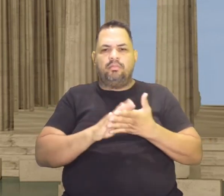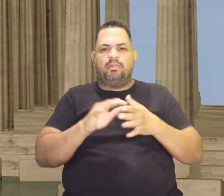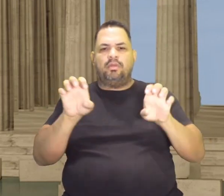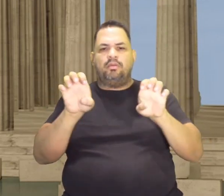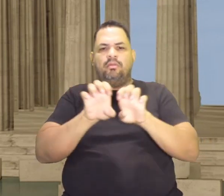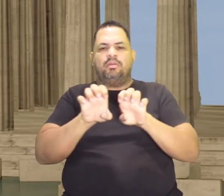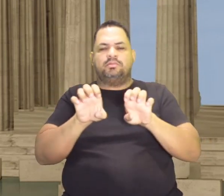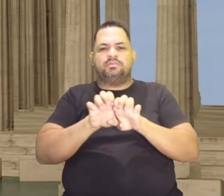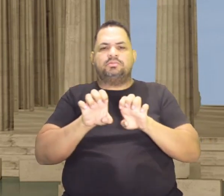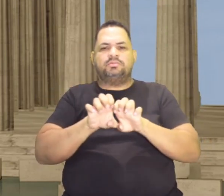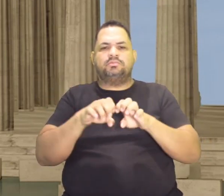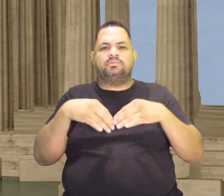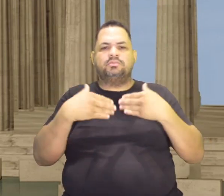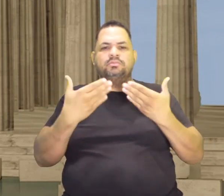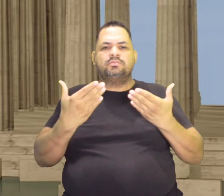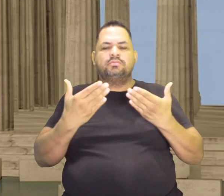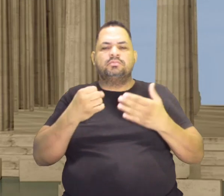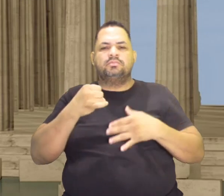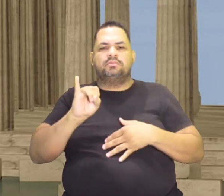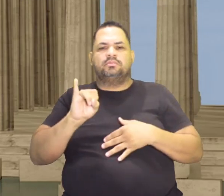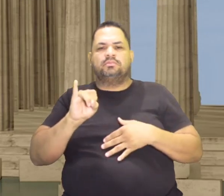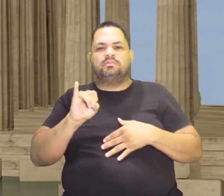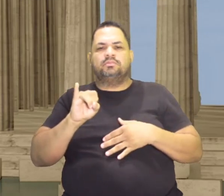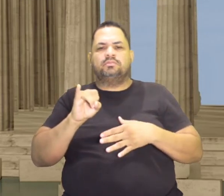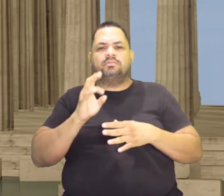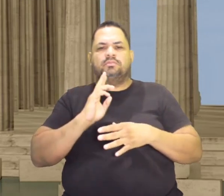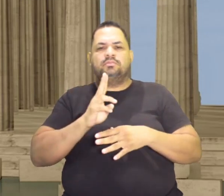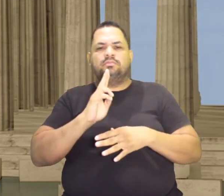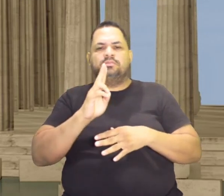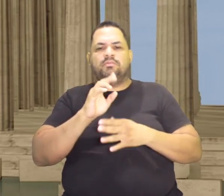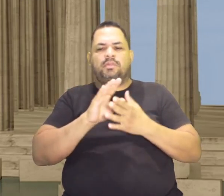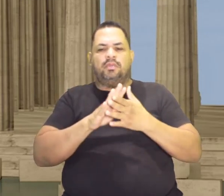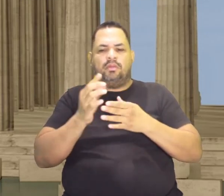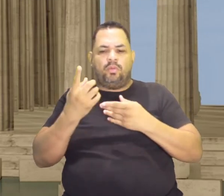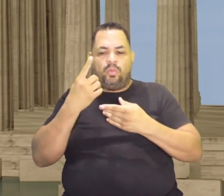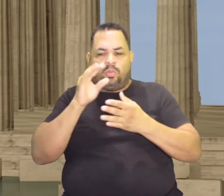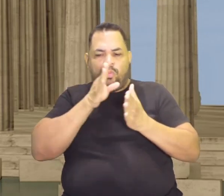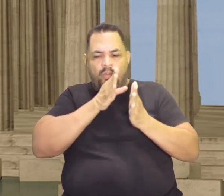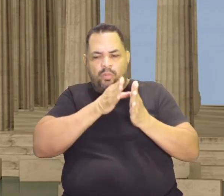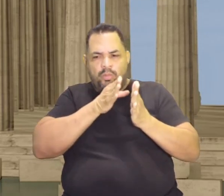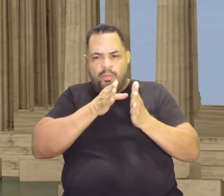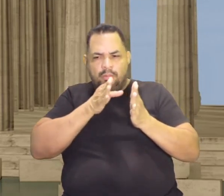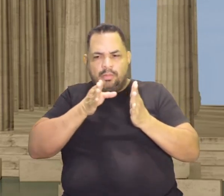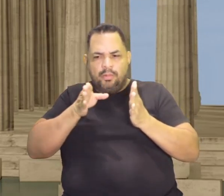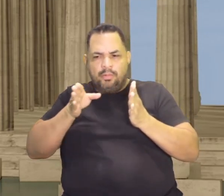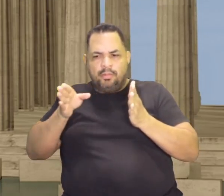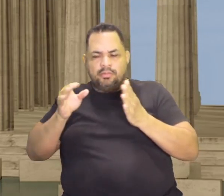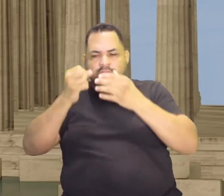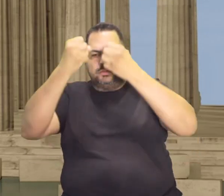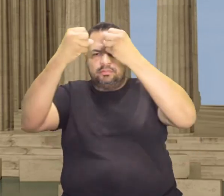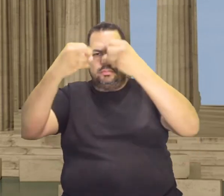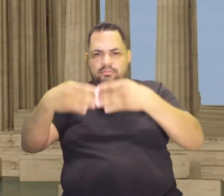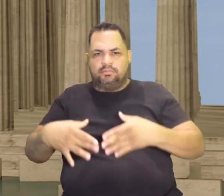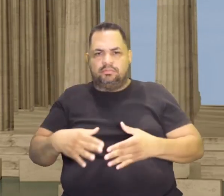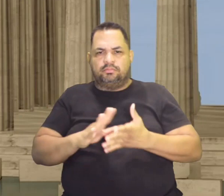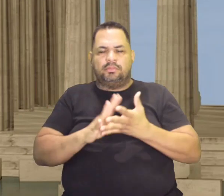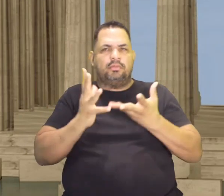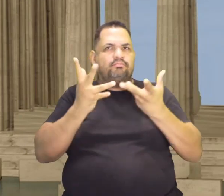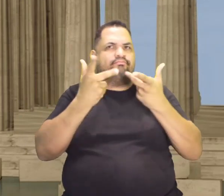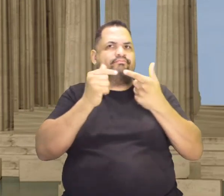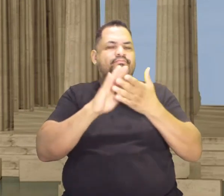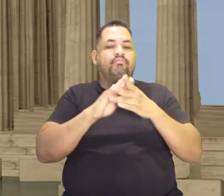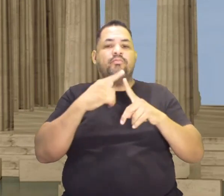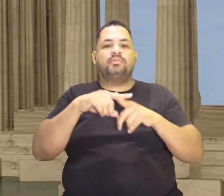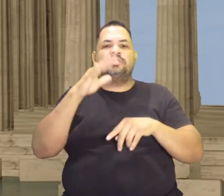equação. Se eu continuar no fio da meada até ele fazendo lá, nossa, era maravilhoso, porque